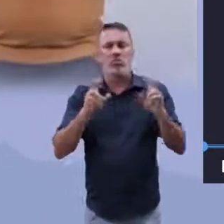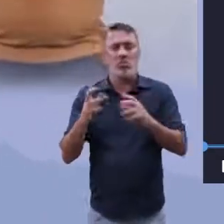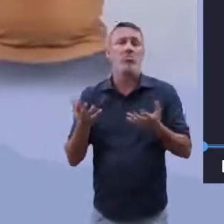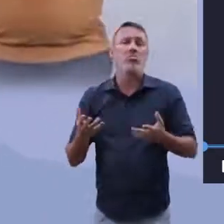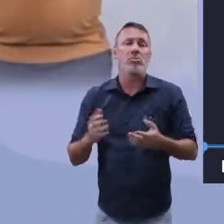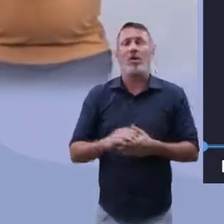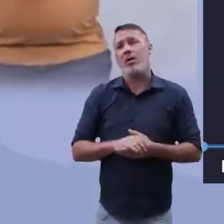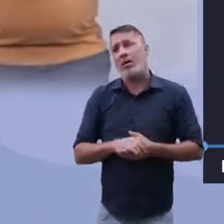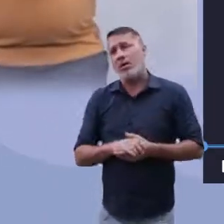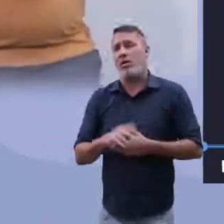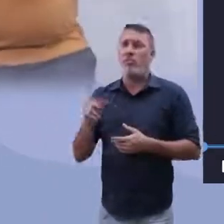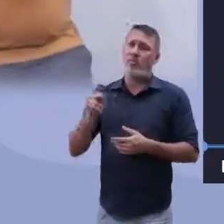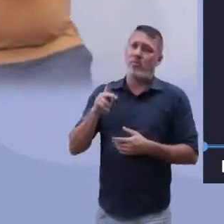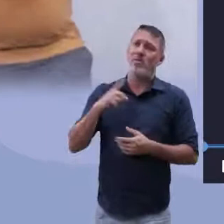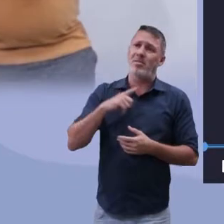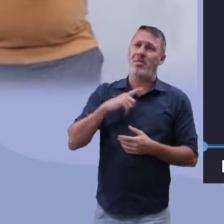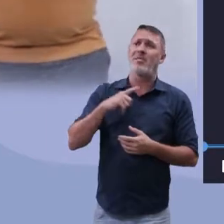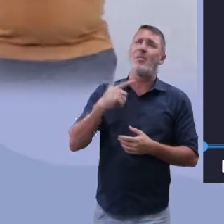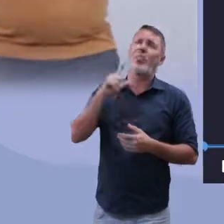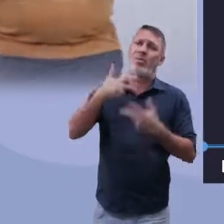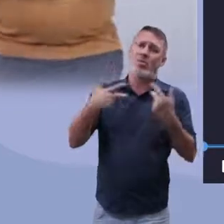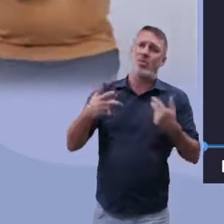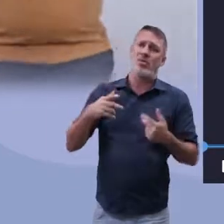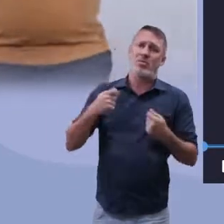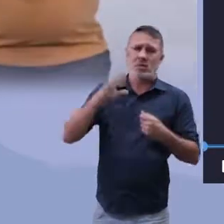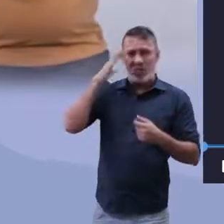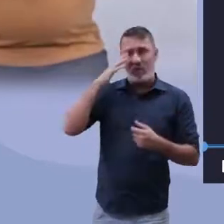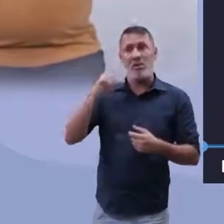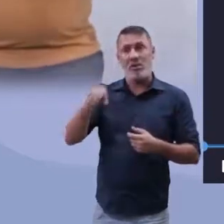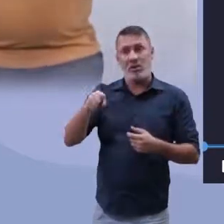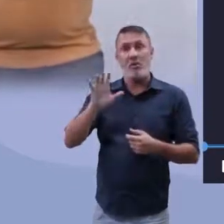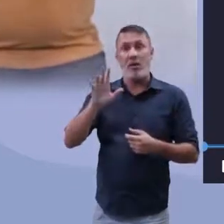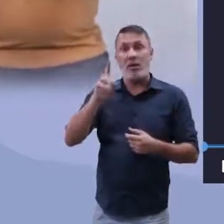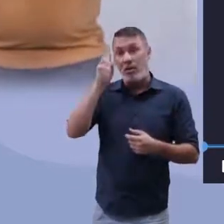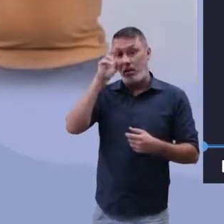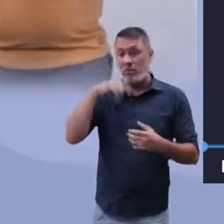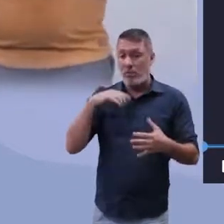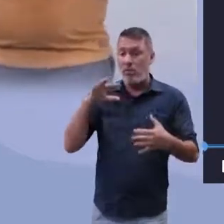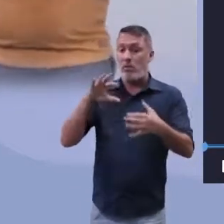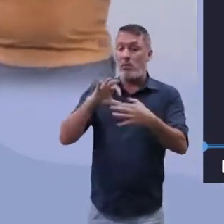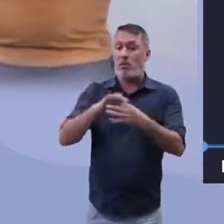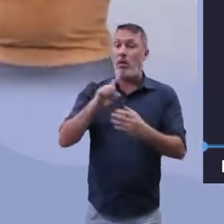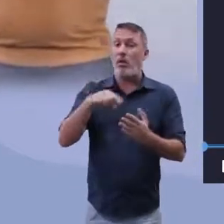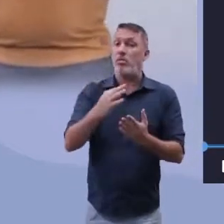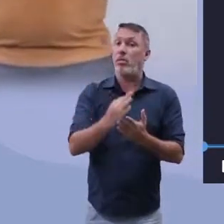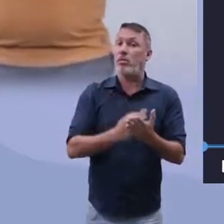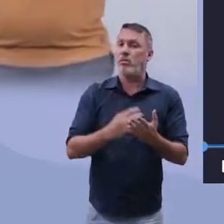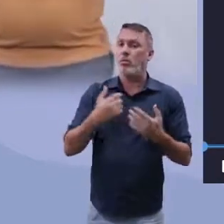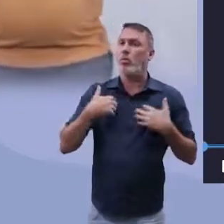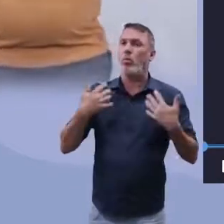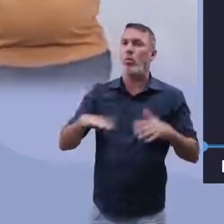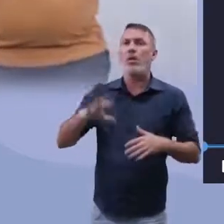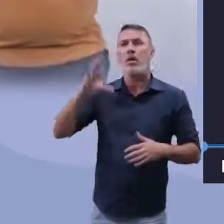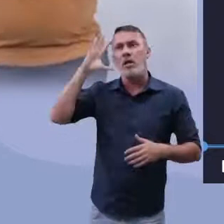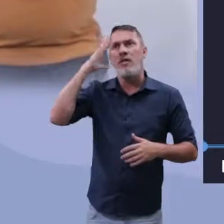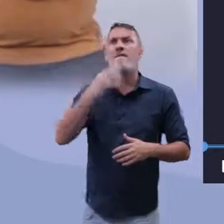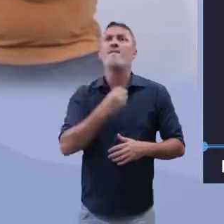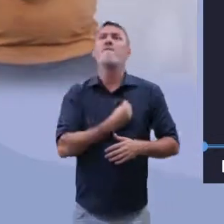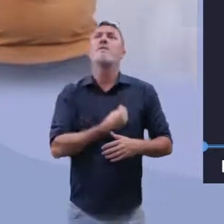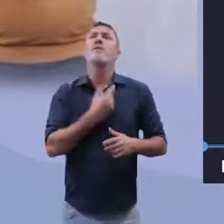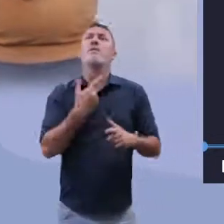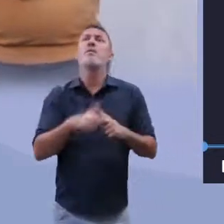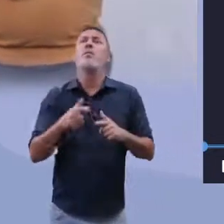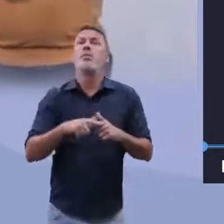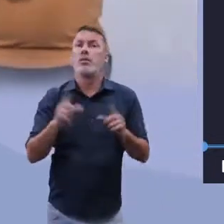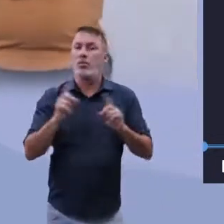conversaram sobre? Professor, mas tem outras demandas, sim, mas lembra, nós estamos falando da redação. Eu não estou querendo resolver o problema da